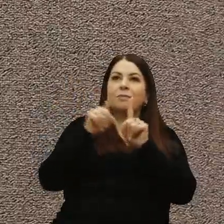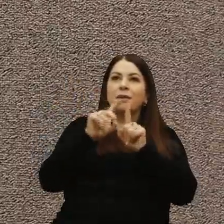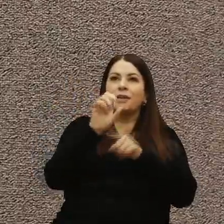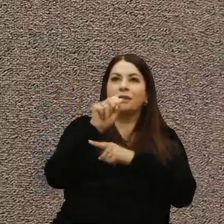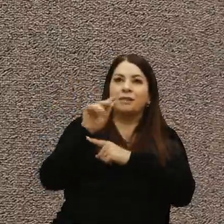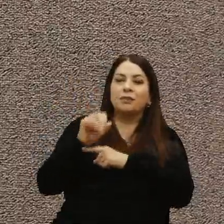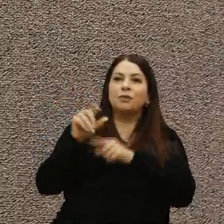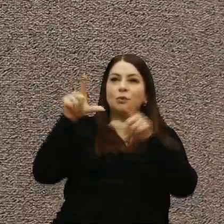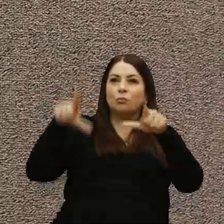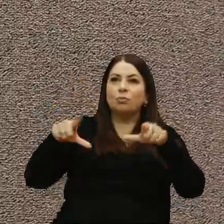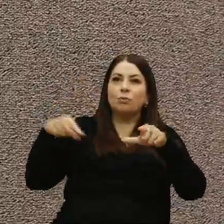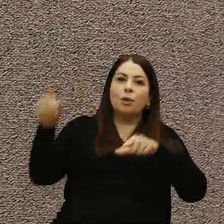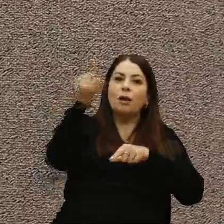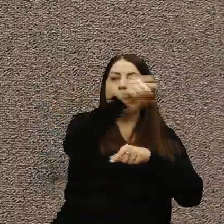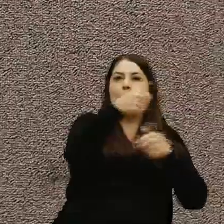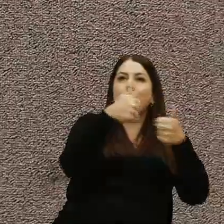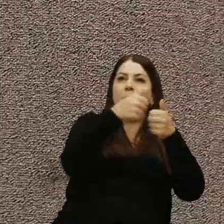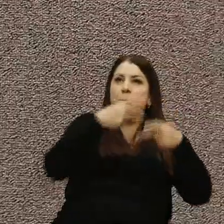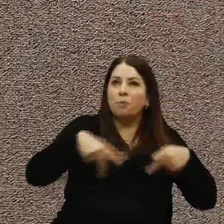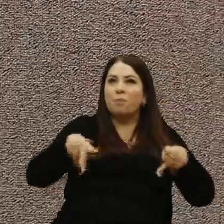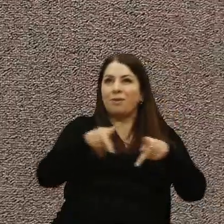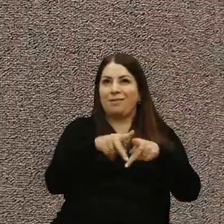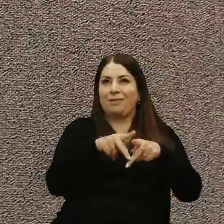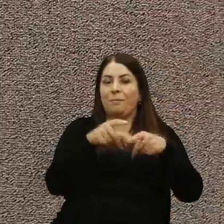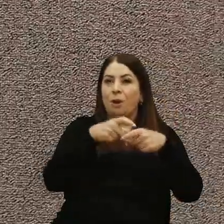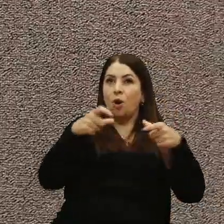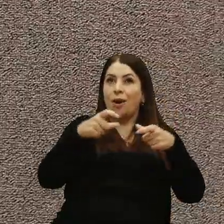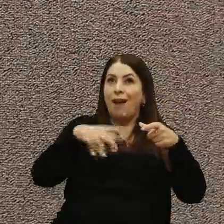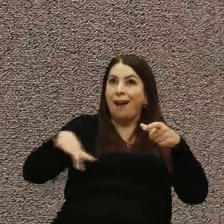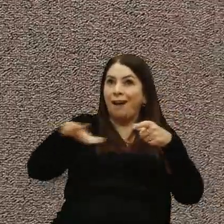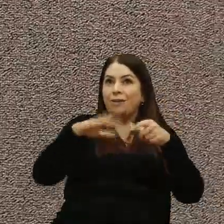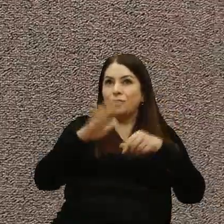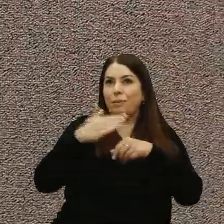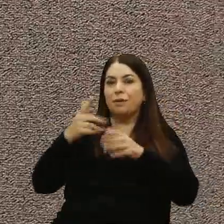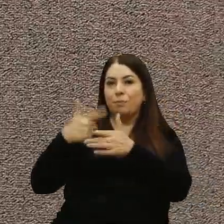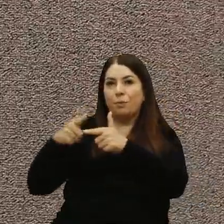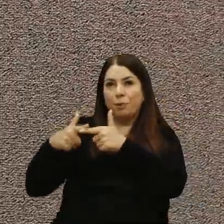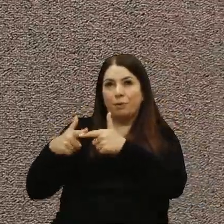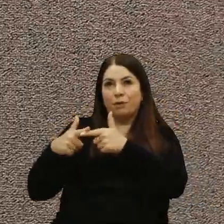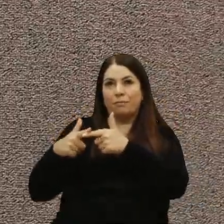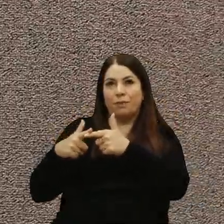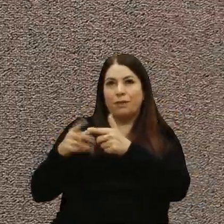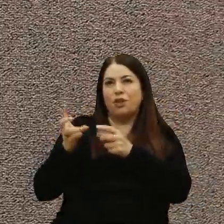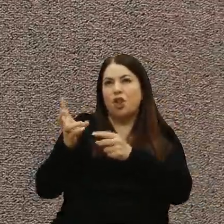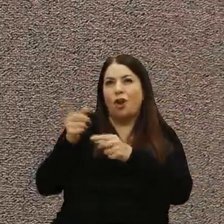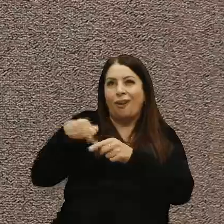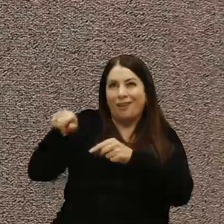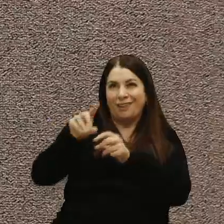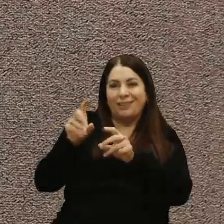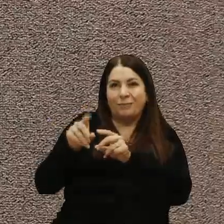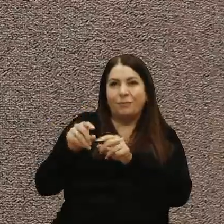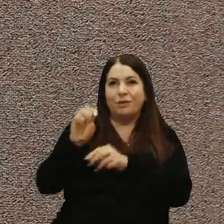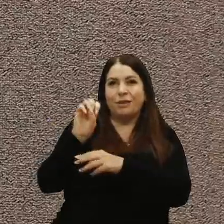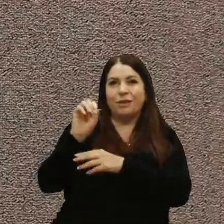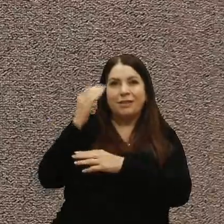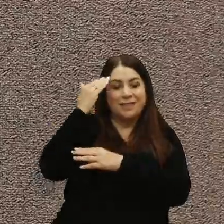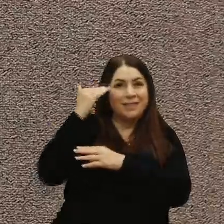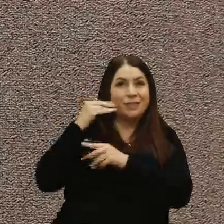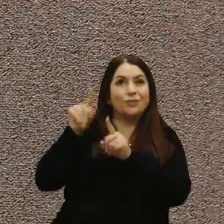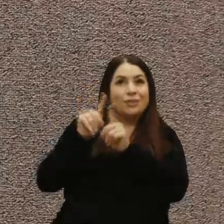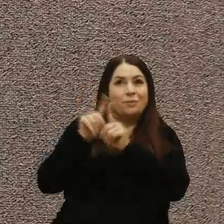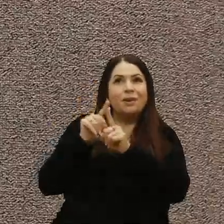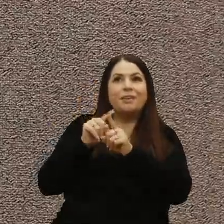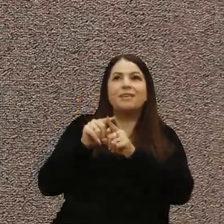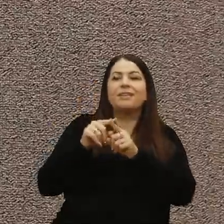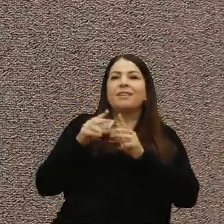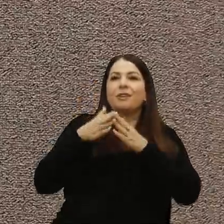crise. Botou os coronel próximo da população, na maior área onde mais tinha problema de tráfico de drogas, onde lá em Santos tem o porto, onde eles